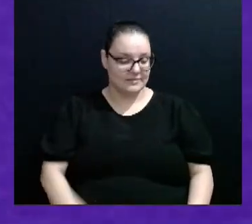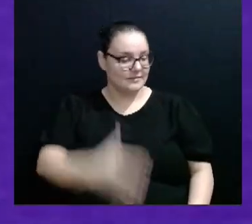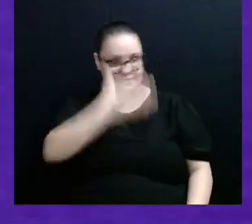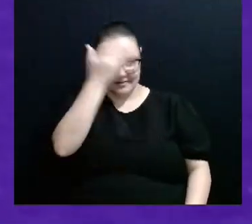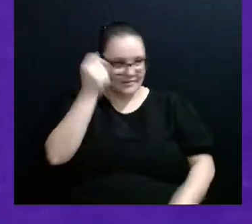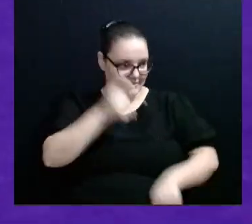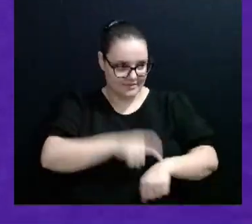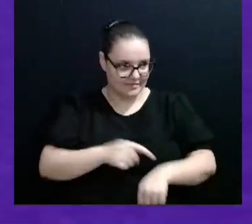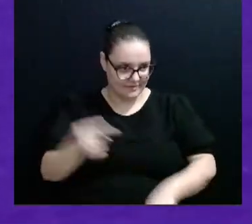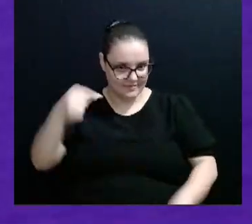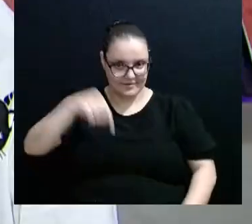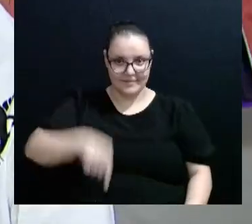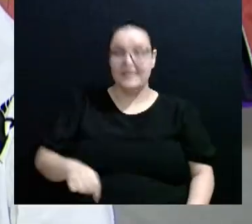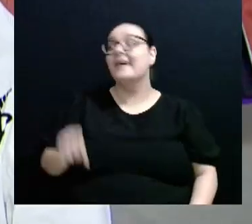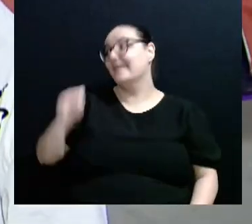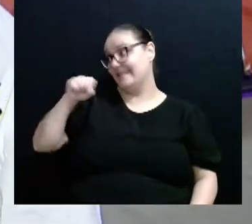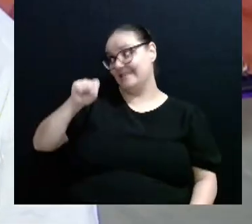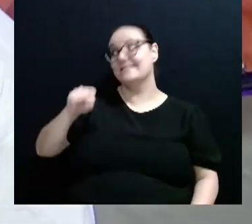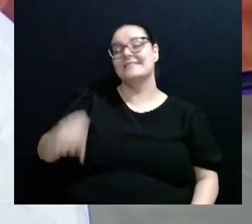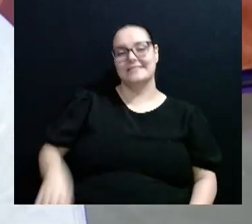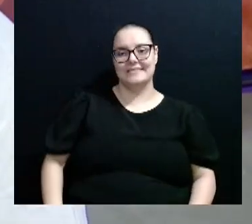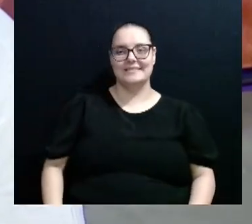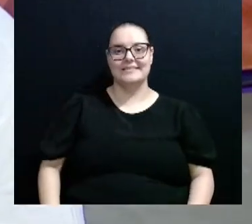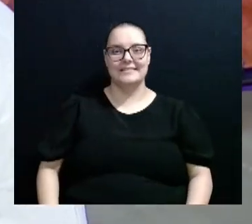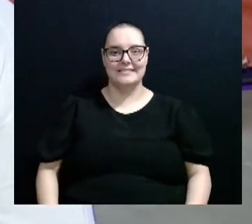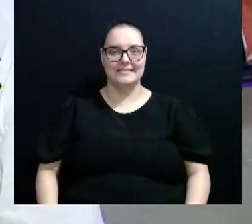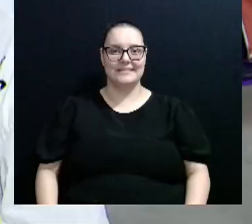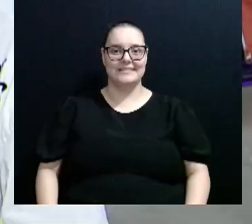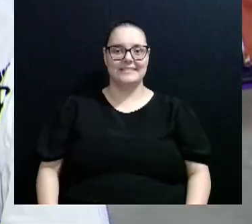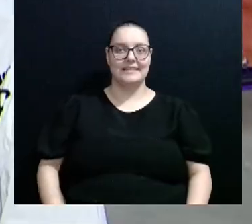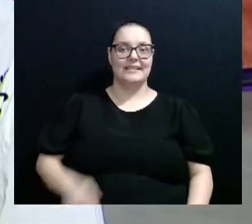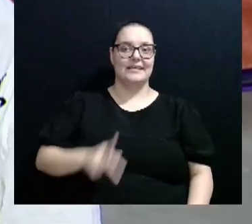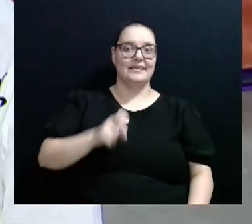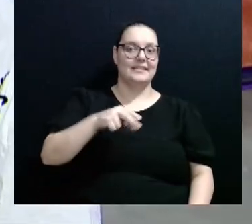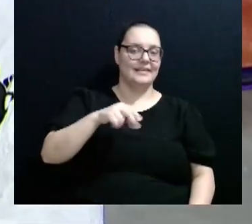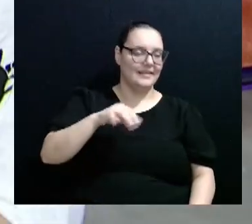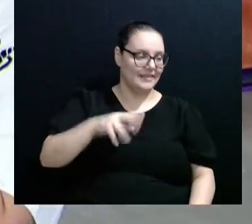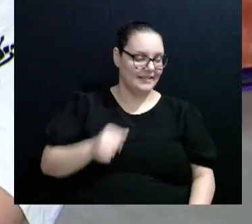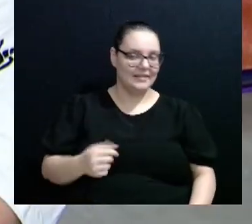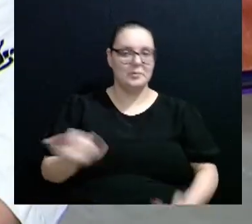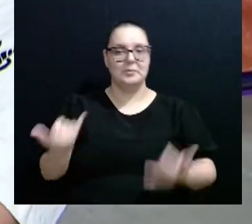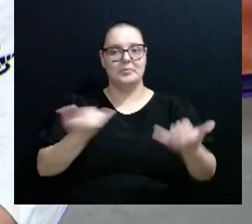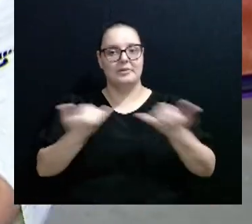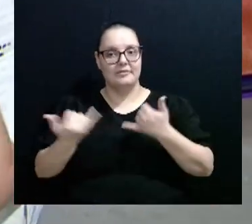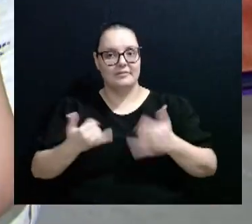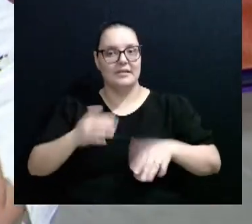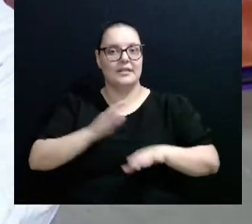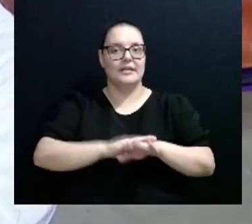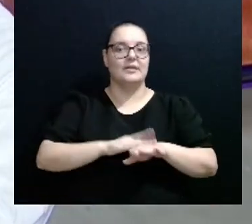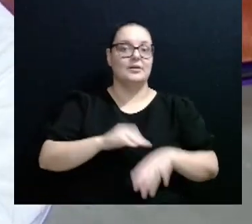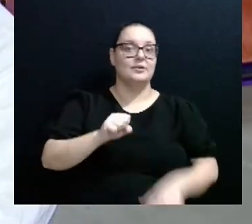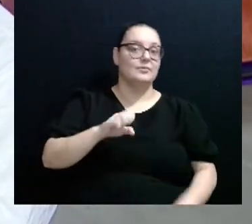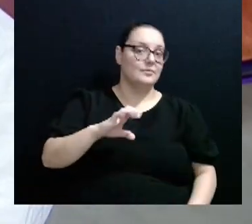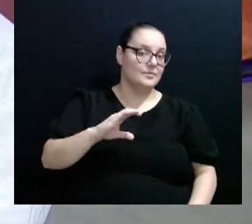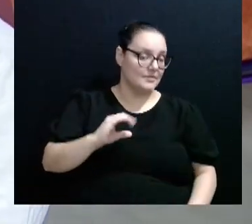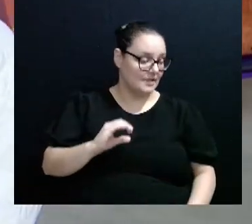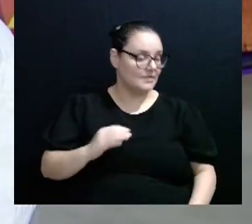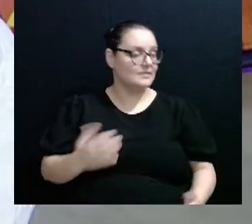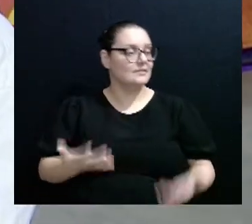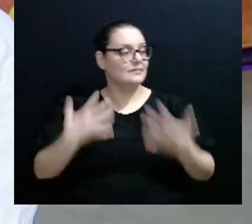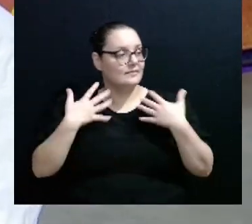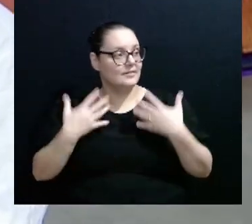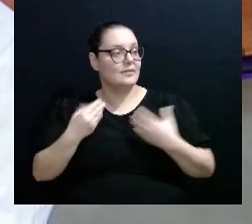Ah, sim. Kênia, me conta sobre as atividades do SESC Verão e como vocês aproveitam o